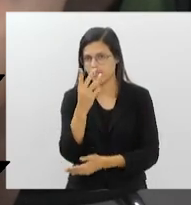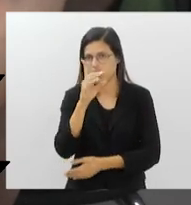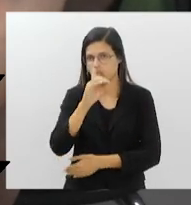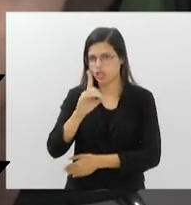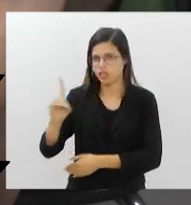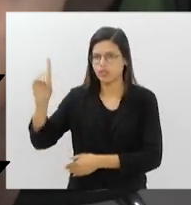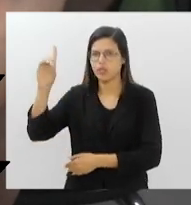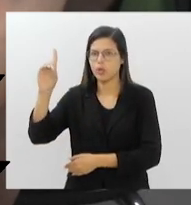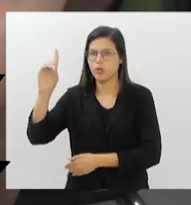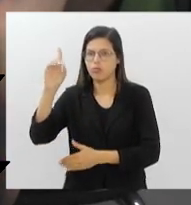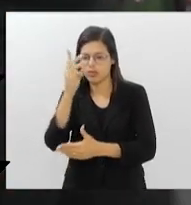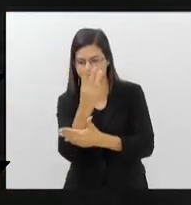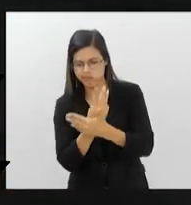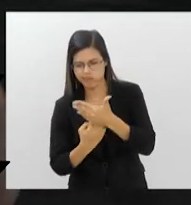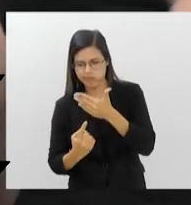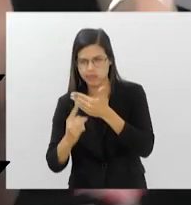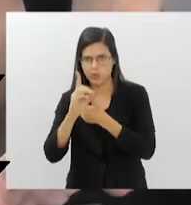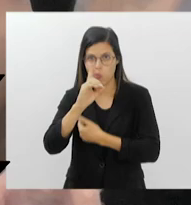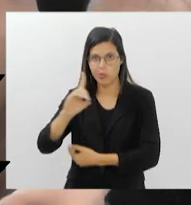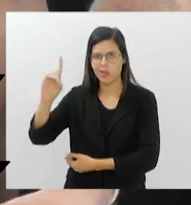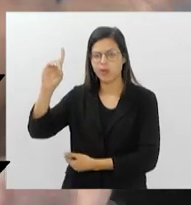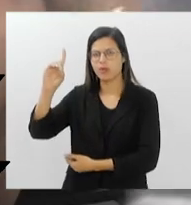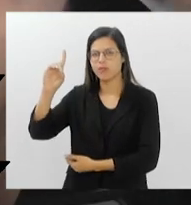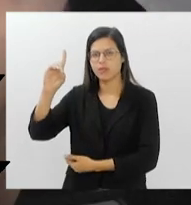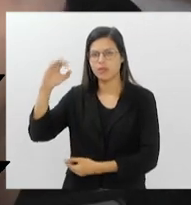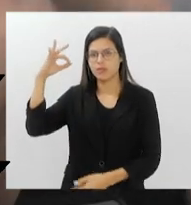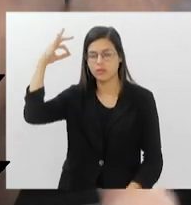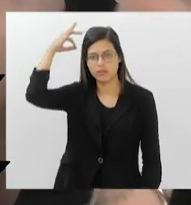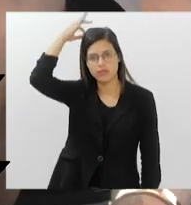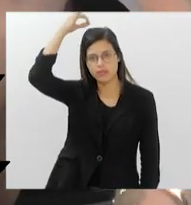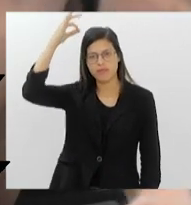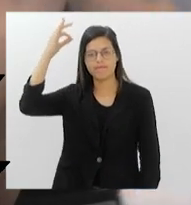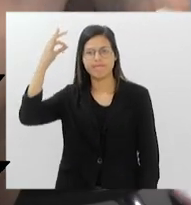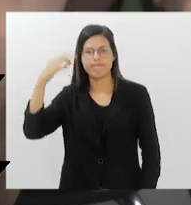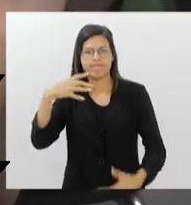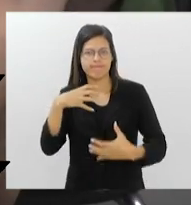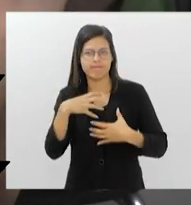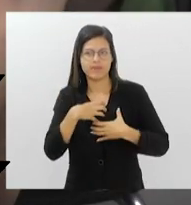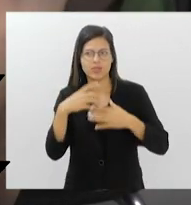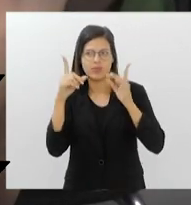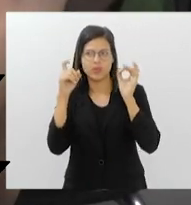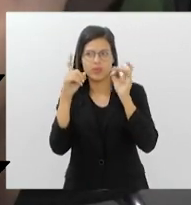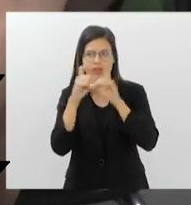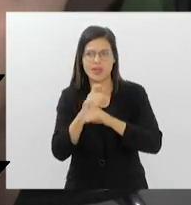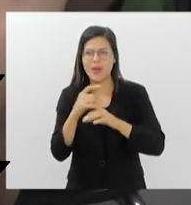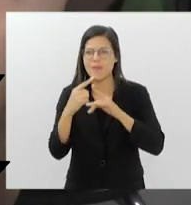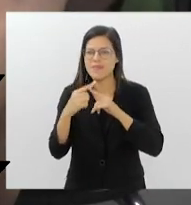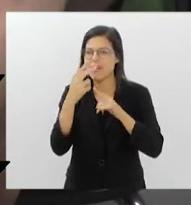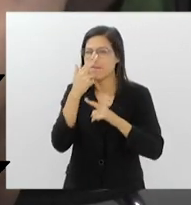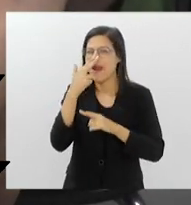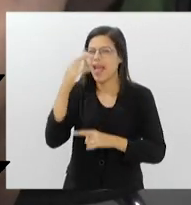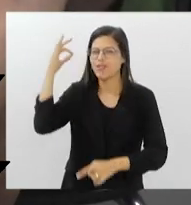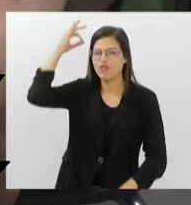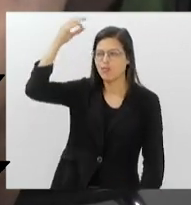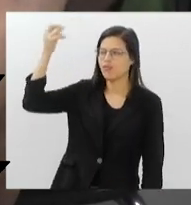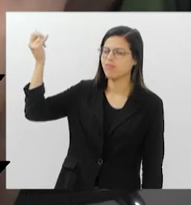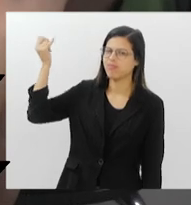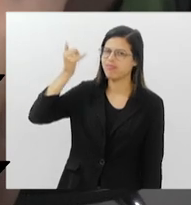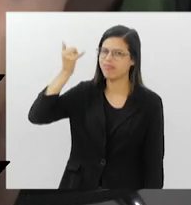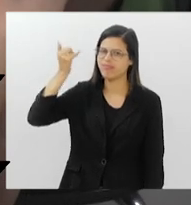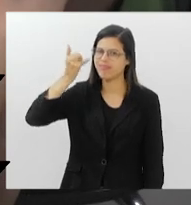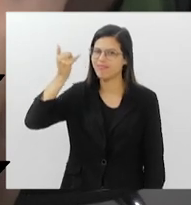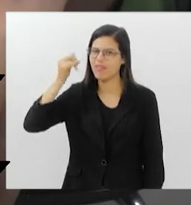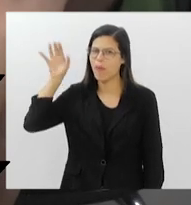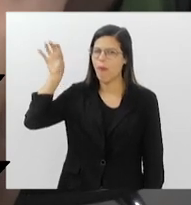o Espírito Santo eu sempre tenho uma dificuldade porquee tá sempre soprando no meu ouvido mas eu